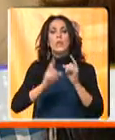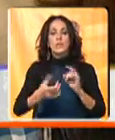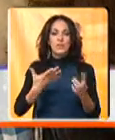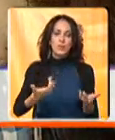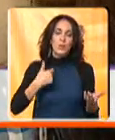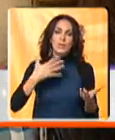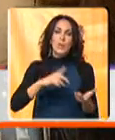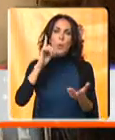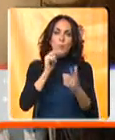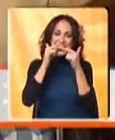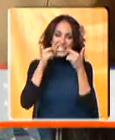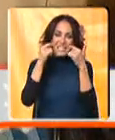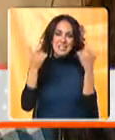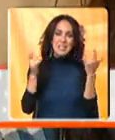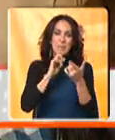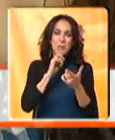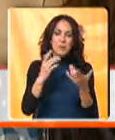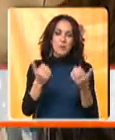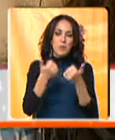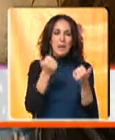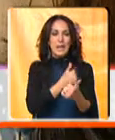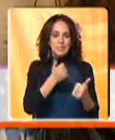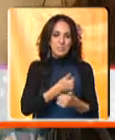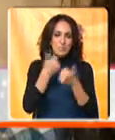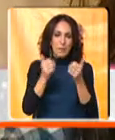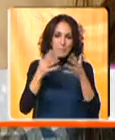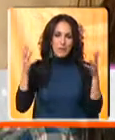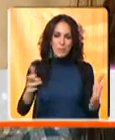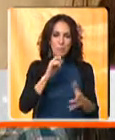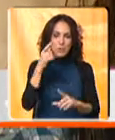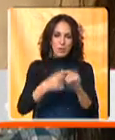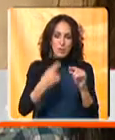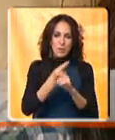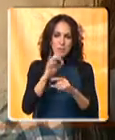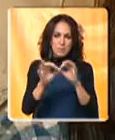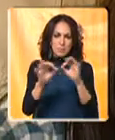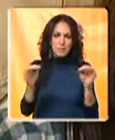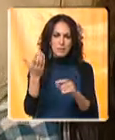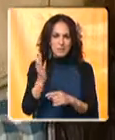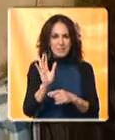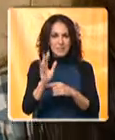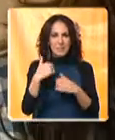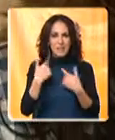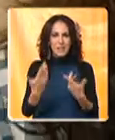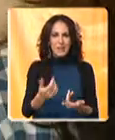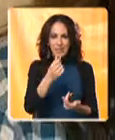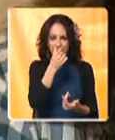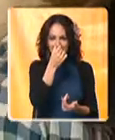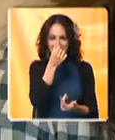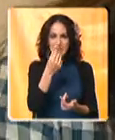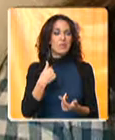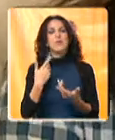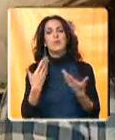que ele tivesse dentes para nós depois tivermos uma casa melhor e maior e ele poder comprar mais prendas. E, por exemplo, agora